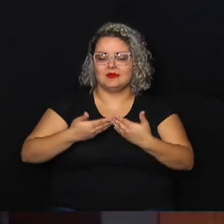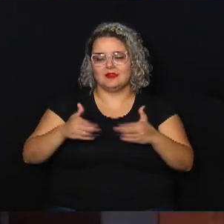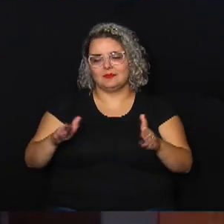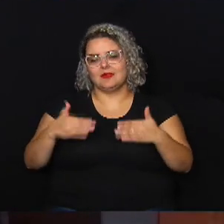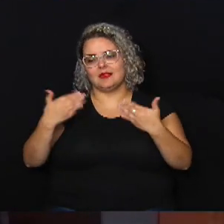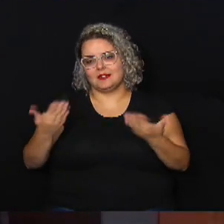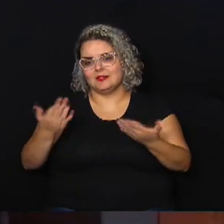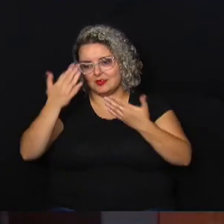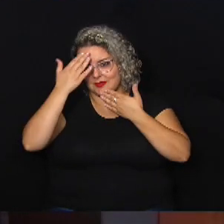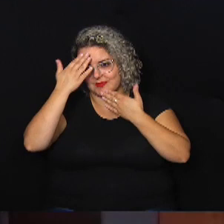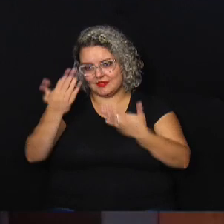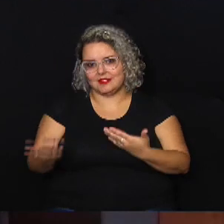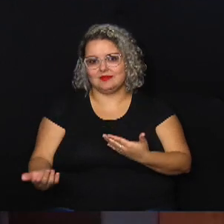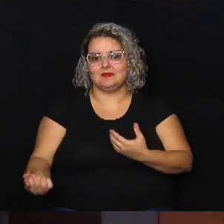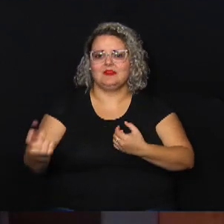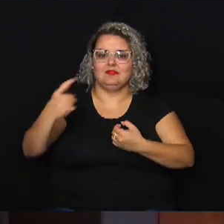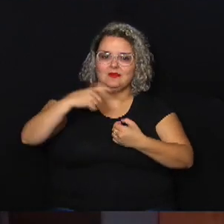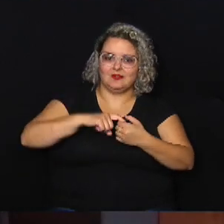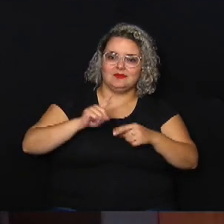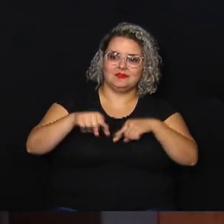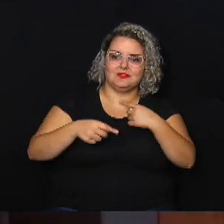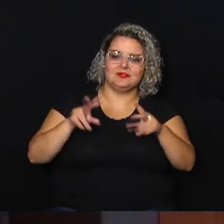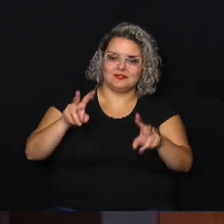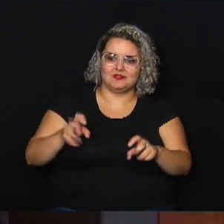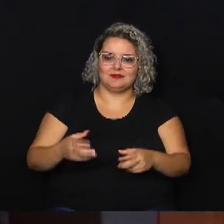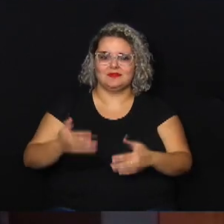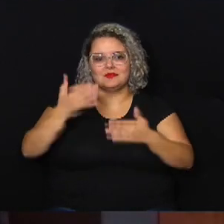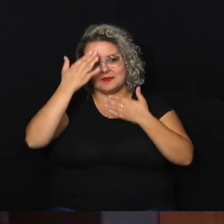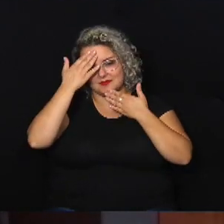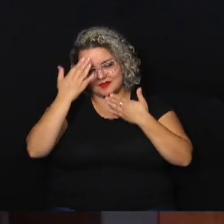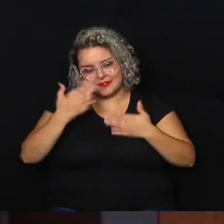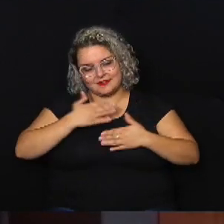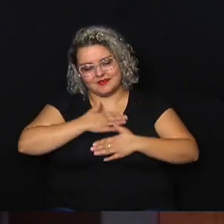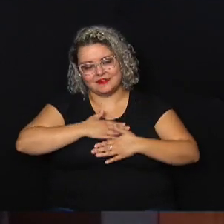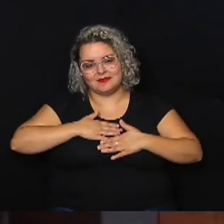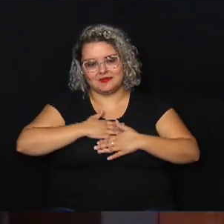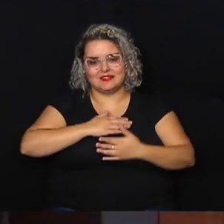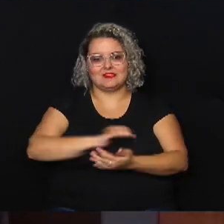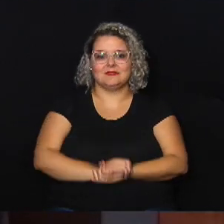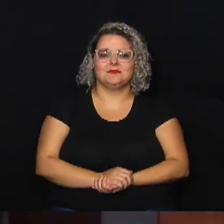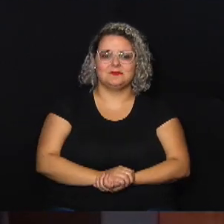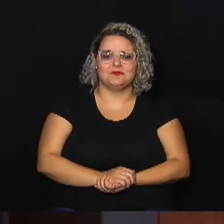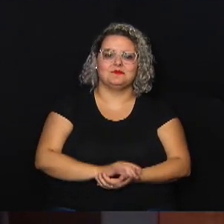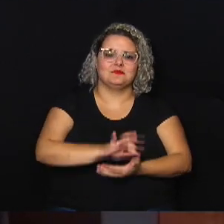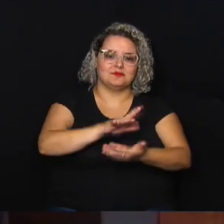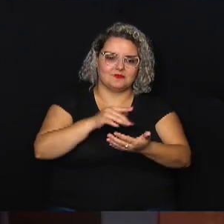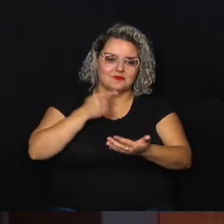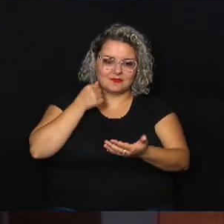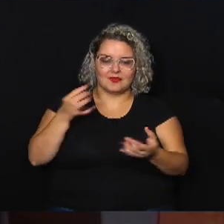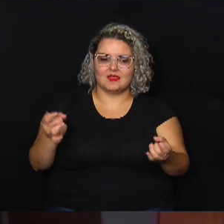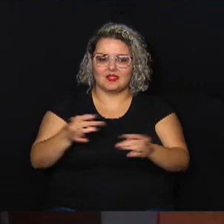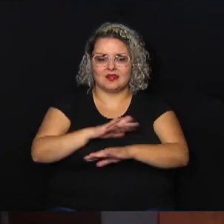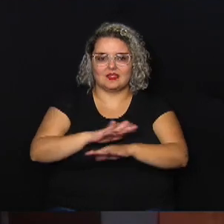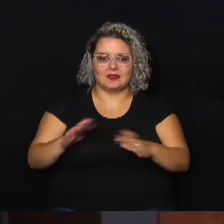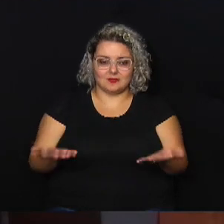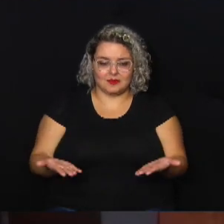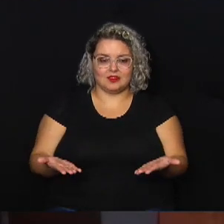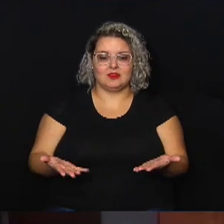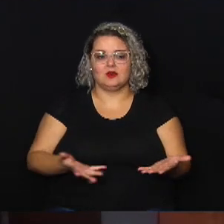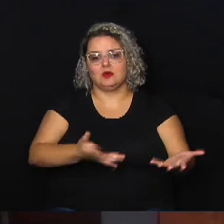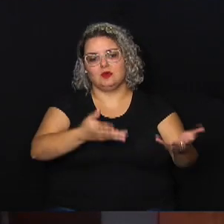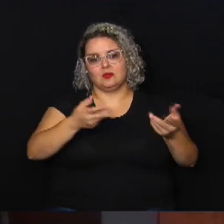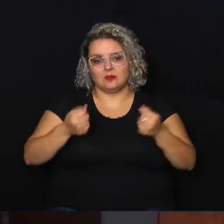obrigada, pode voltar outro dia para a gente falar de outro tema. Vai ser um prazer. O Na Ponta do Lápis de hoje fica por aqui. Eu convido